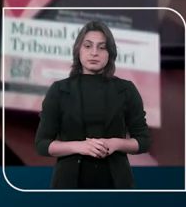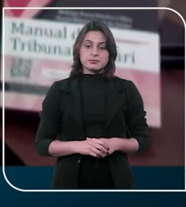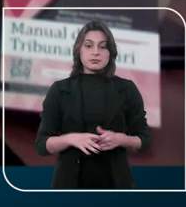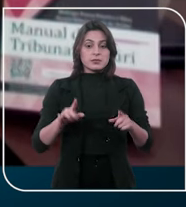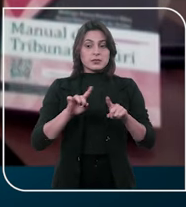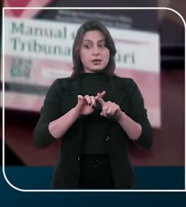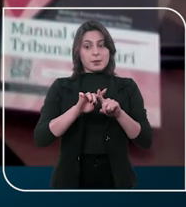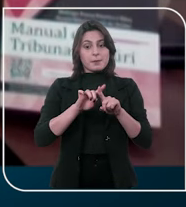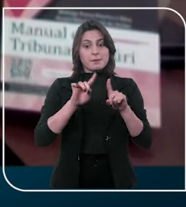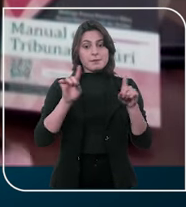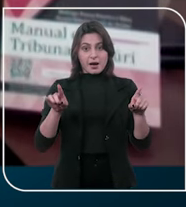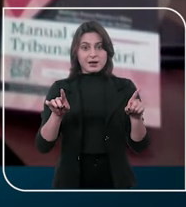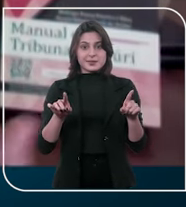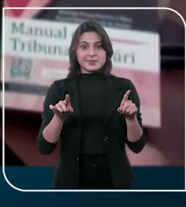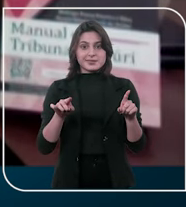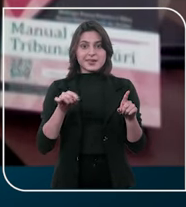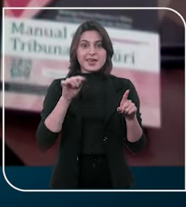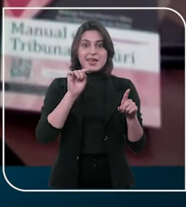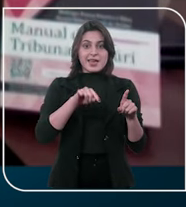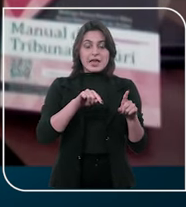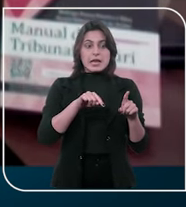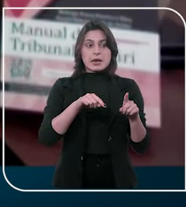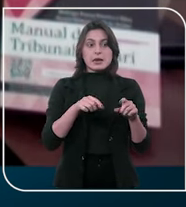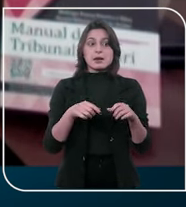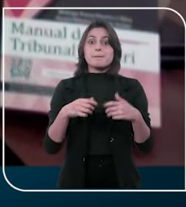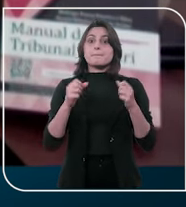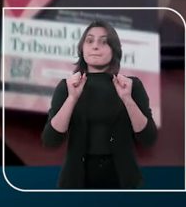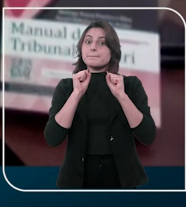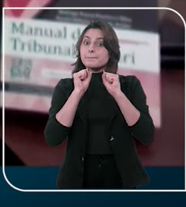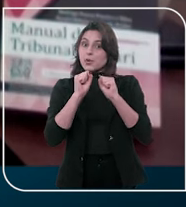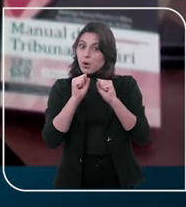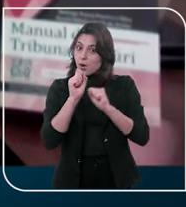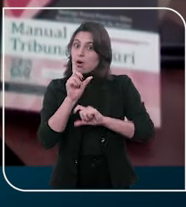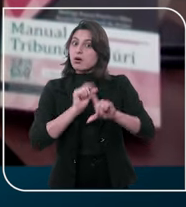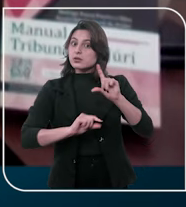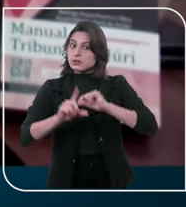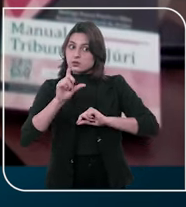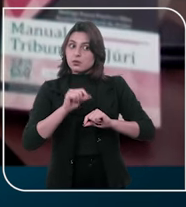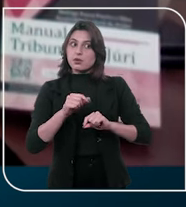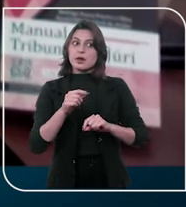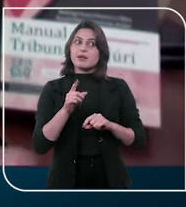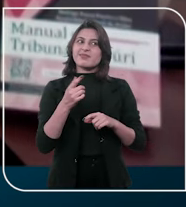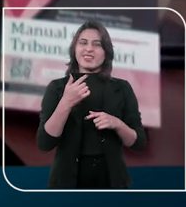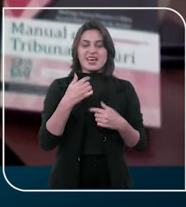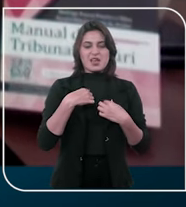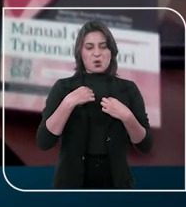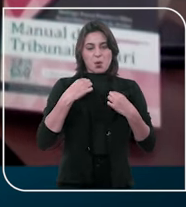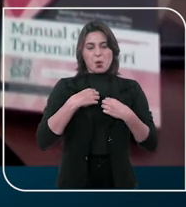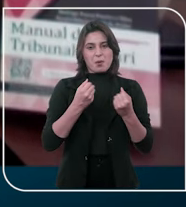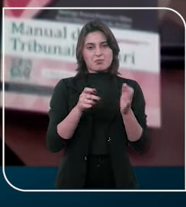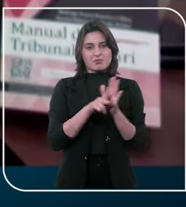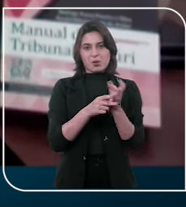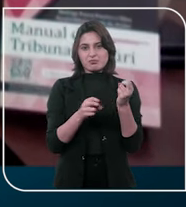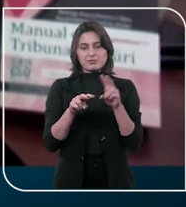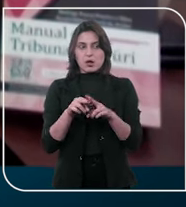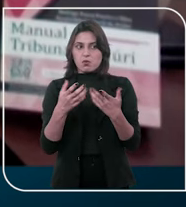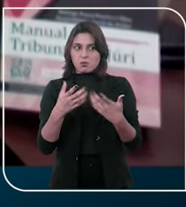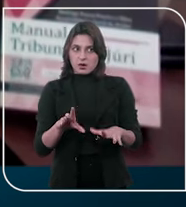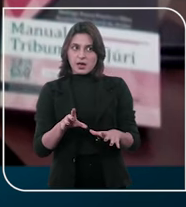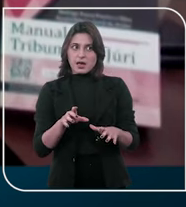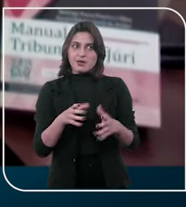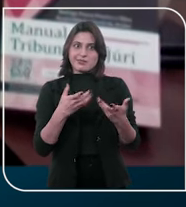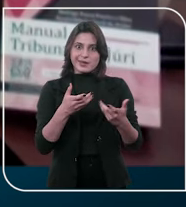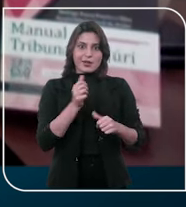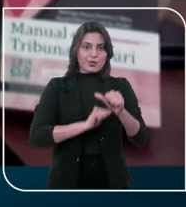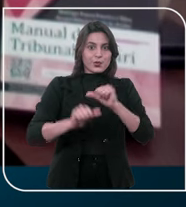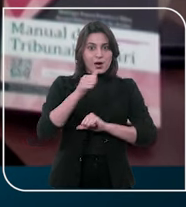essa possibilidade de se apresentar como ele bem entender, até mesmo porque faz parte da plenitude de defesa, da autodefesa,